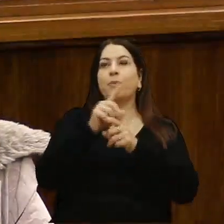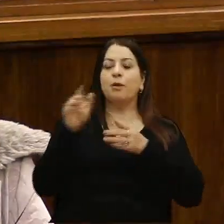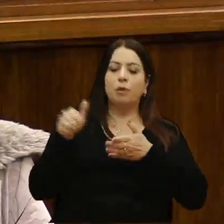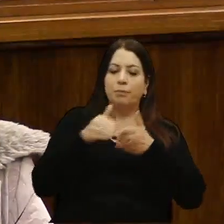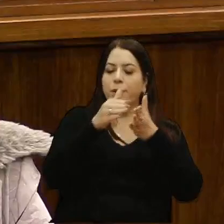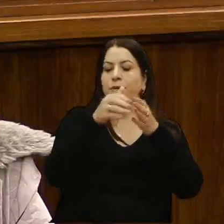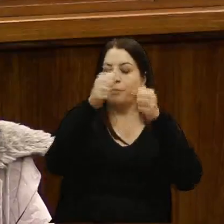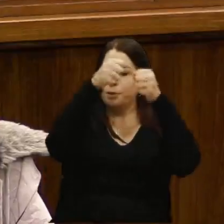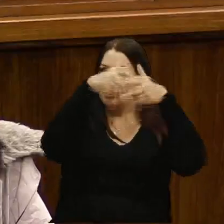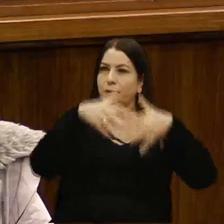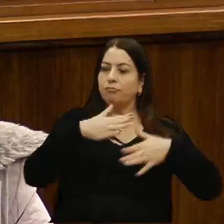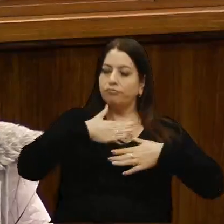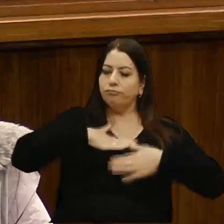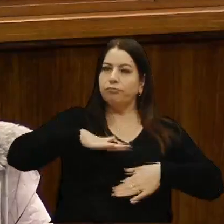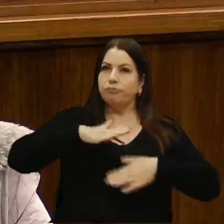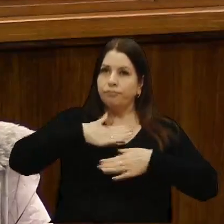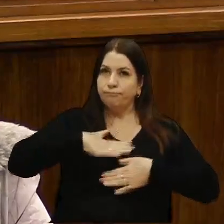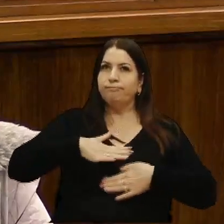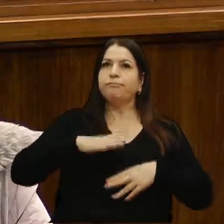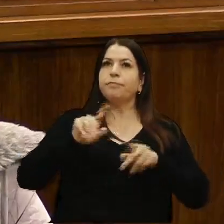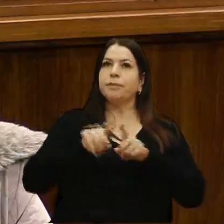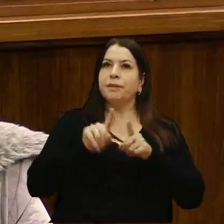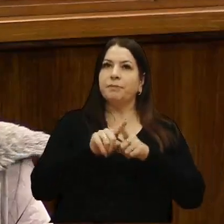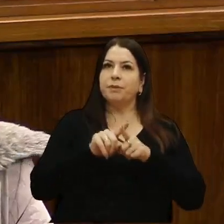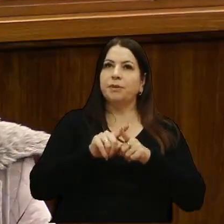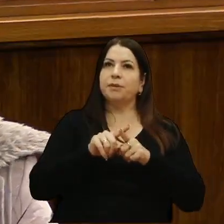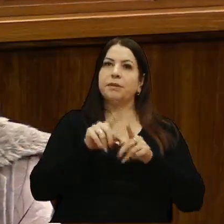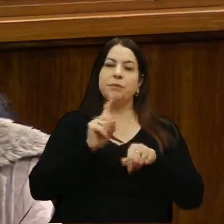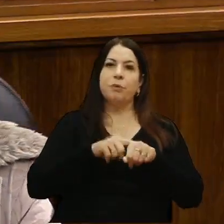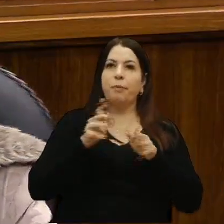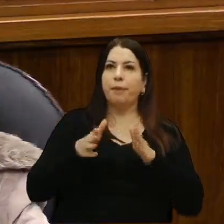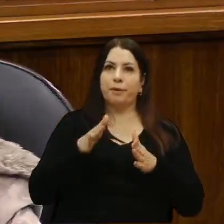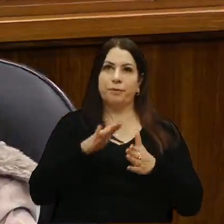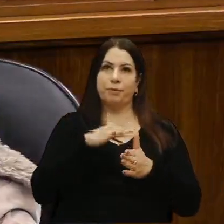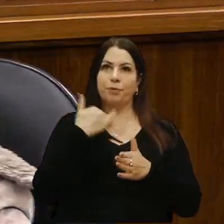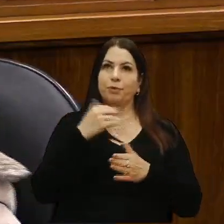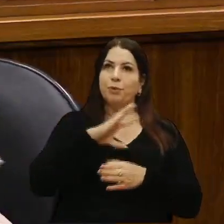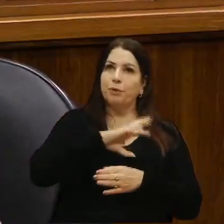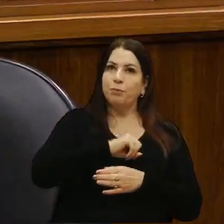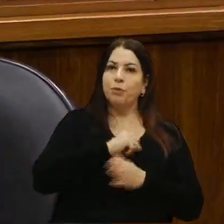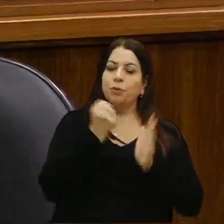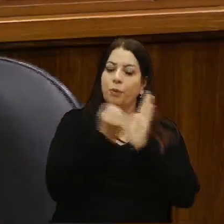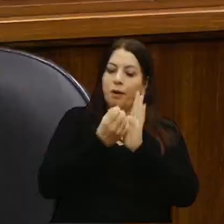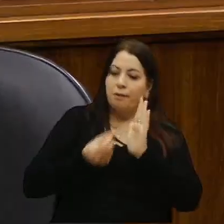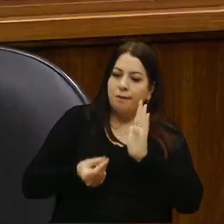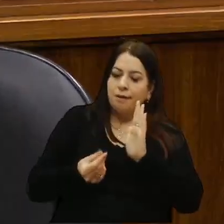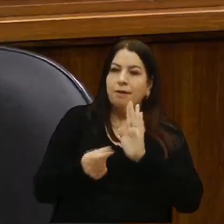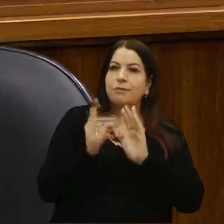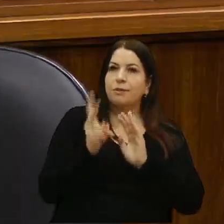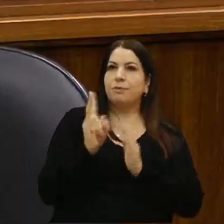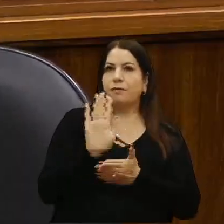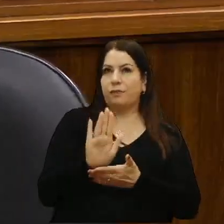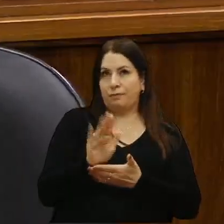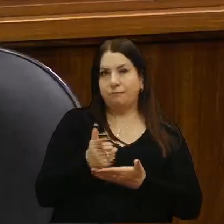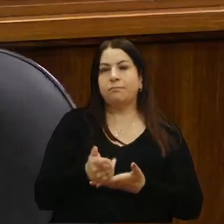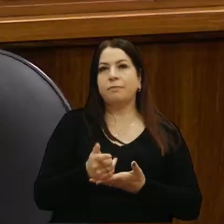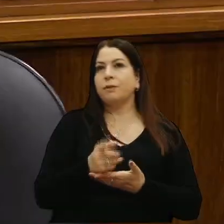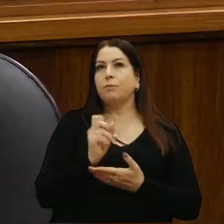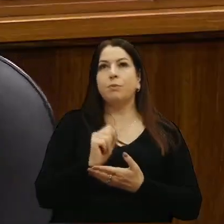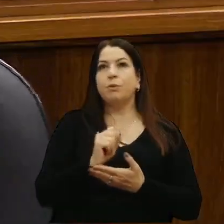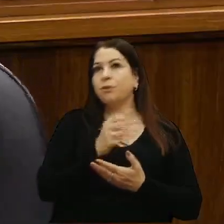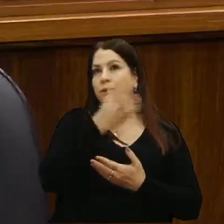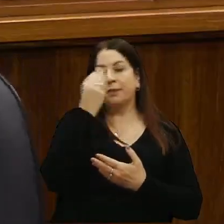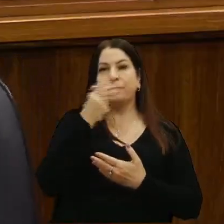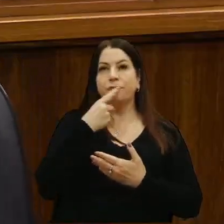encontre tranquilidade nesse momento de passagem e que o amor, que o legado sempre permaneça. Não posso